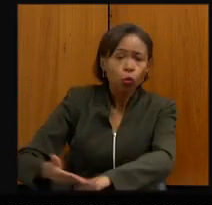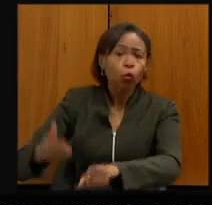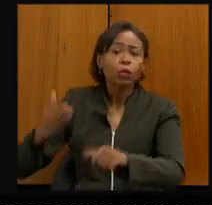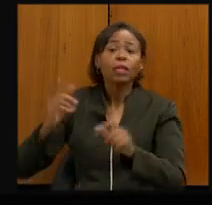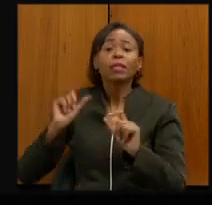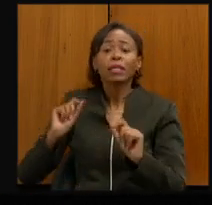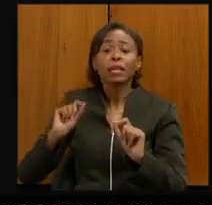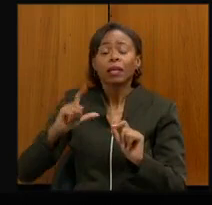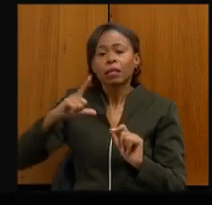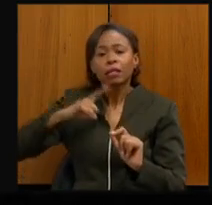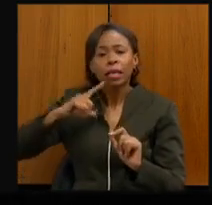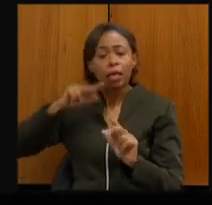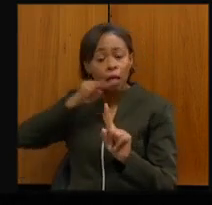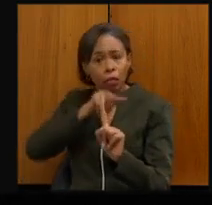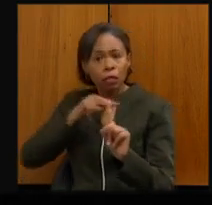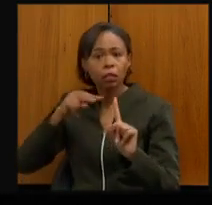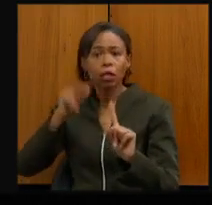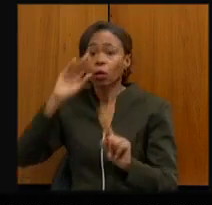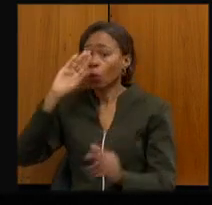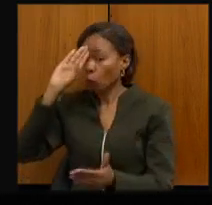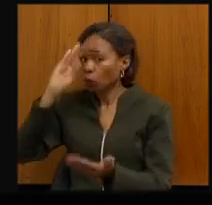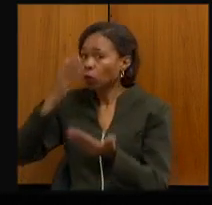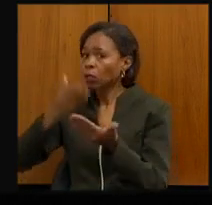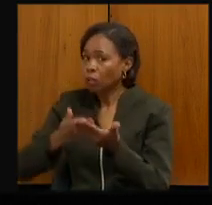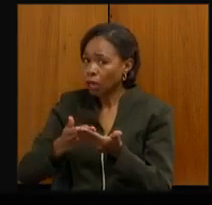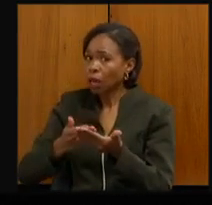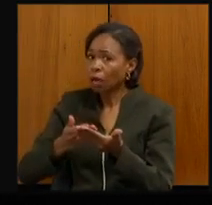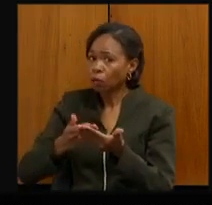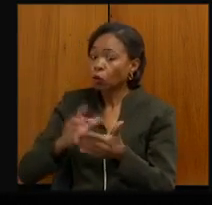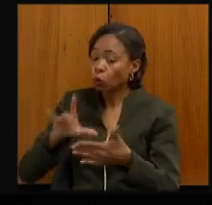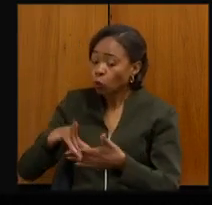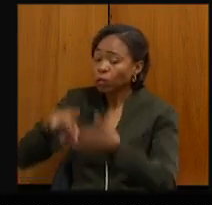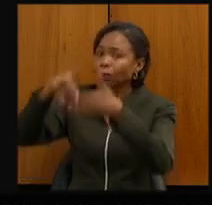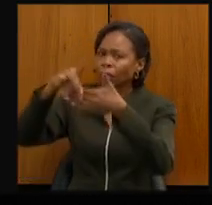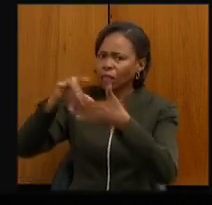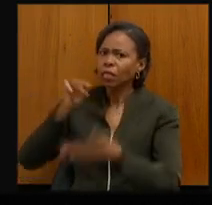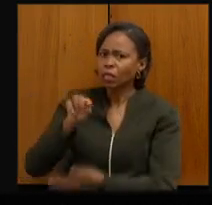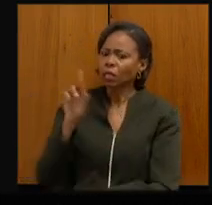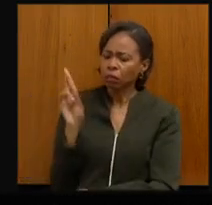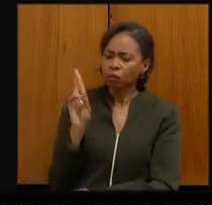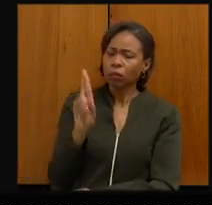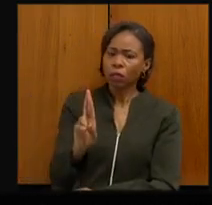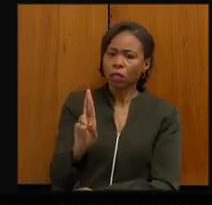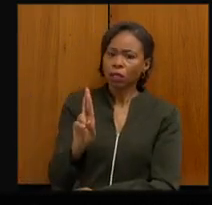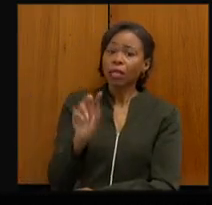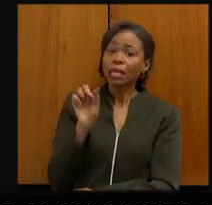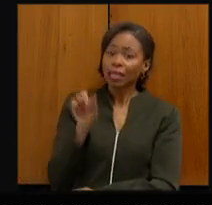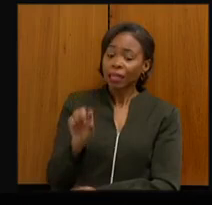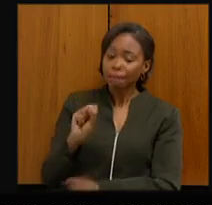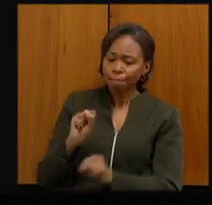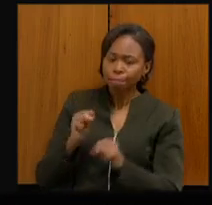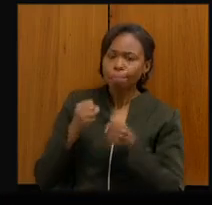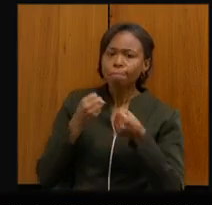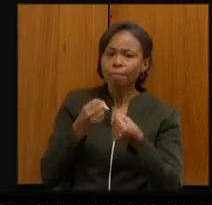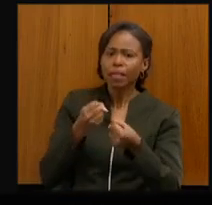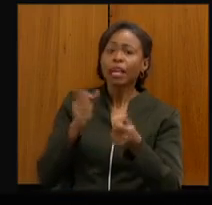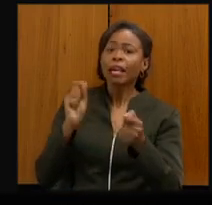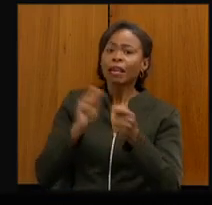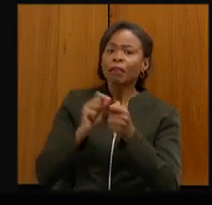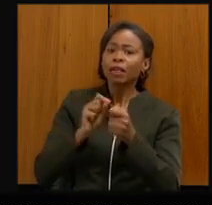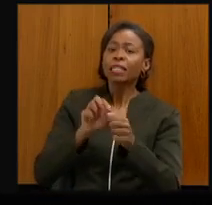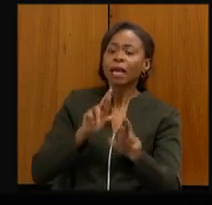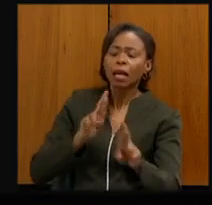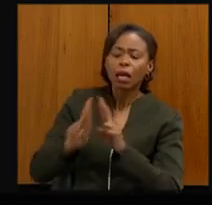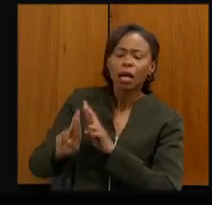olhar confiável nossos representantes que vão estar nem para defender e fazer pactos fazer